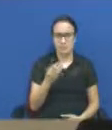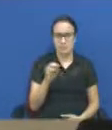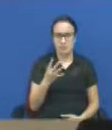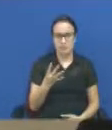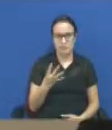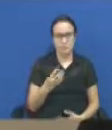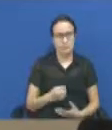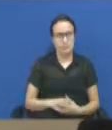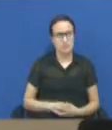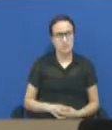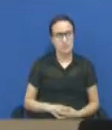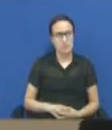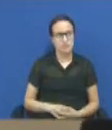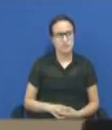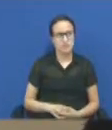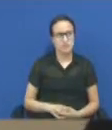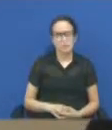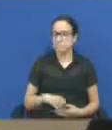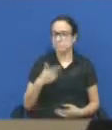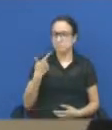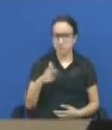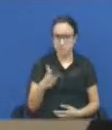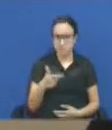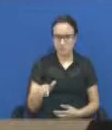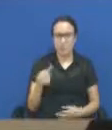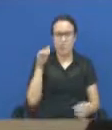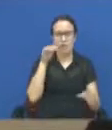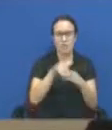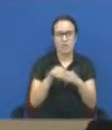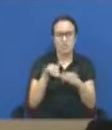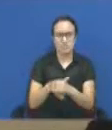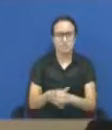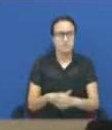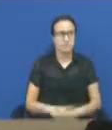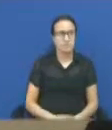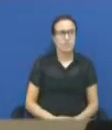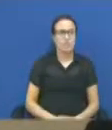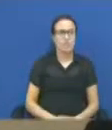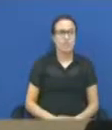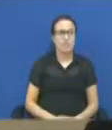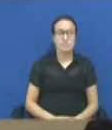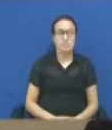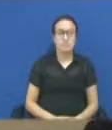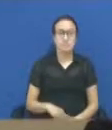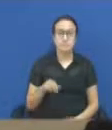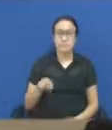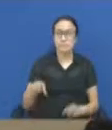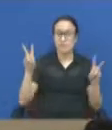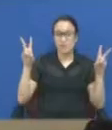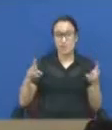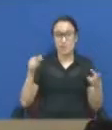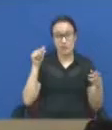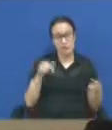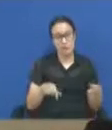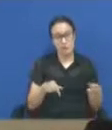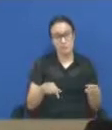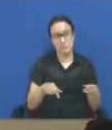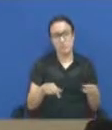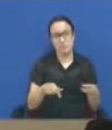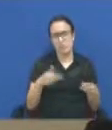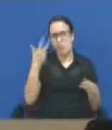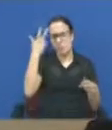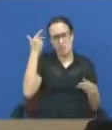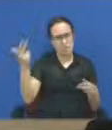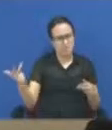2014? Não havendo, o projeto vai à votação. E como se trata em situações normais,